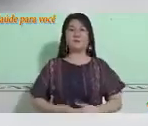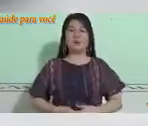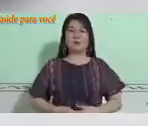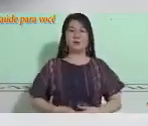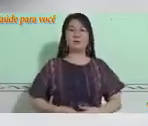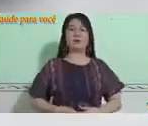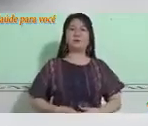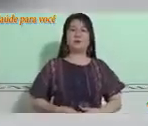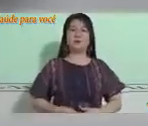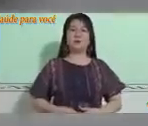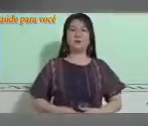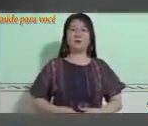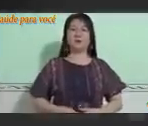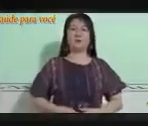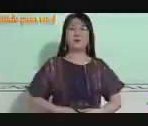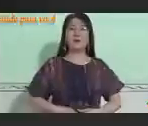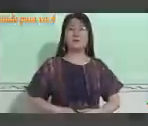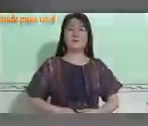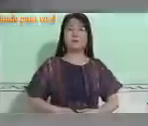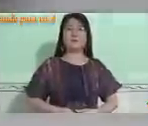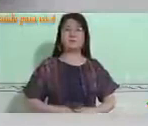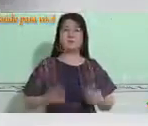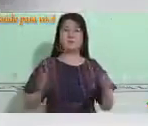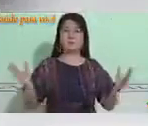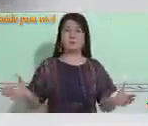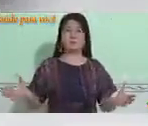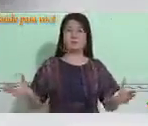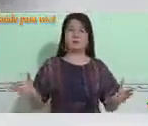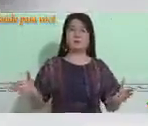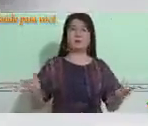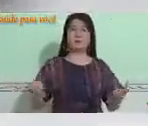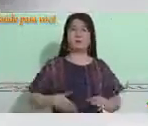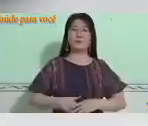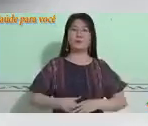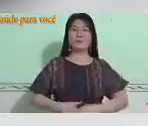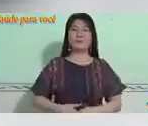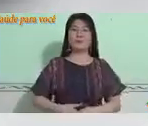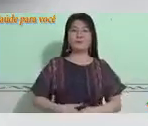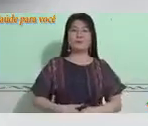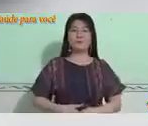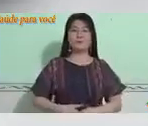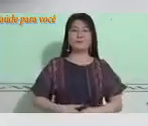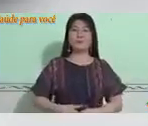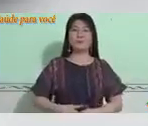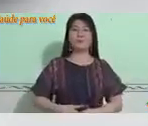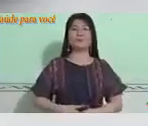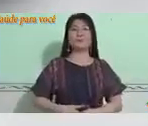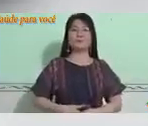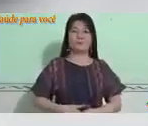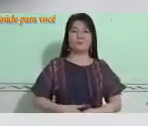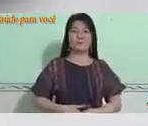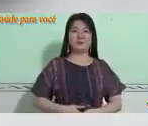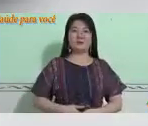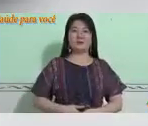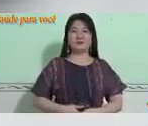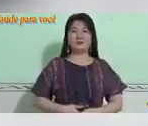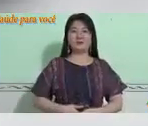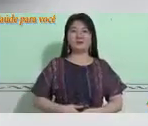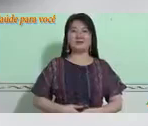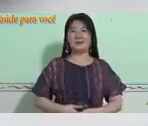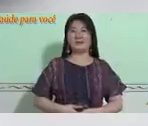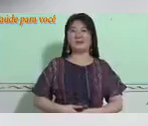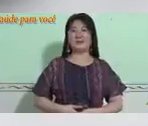em comprimidos com cálcio e vitamina D, como levotiroxina ou sintroide, por exemplo,